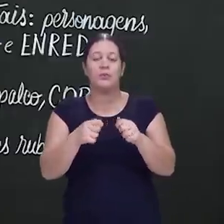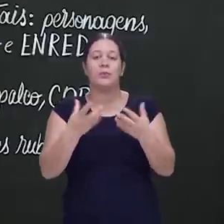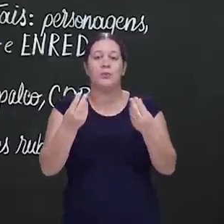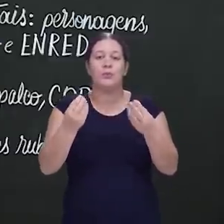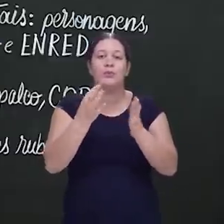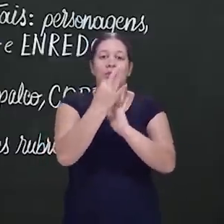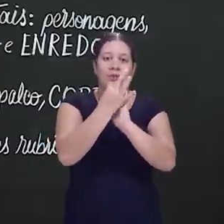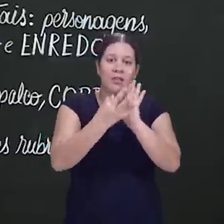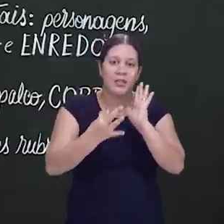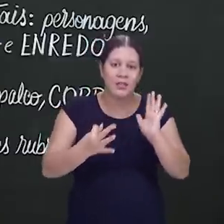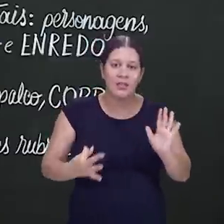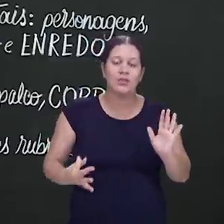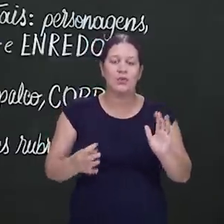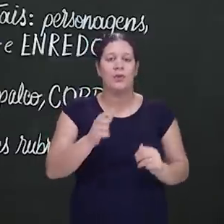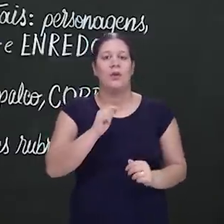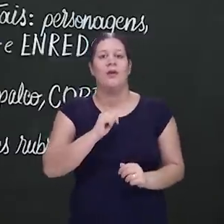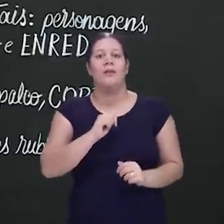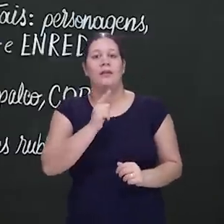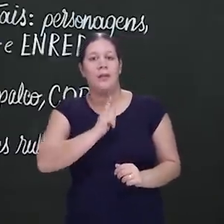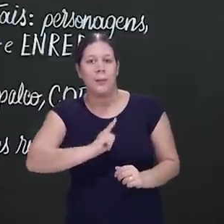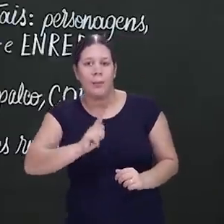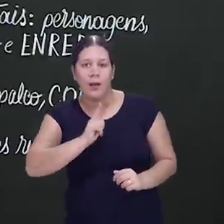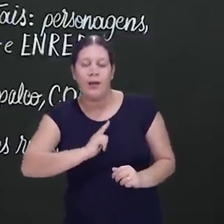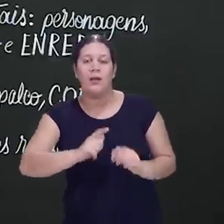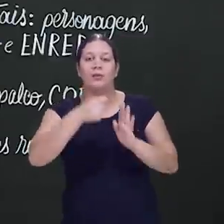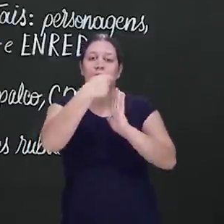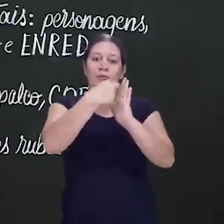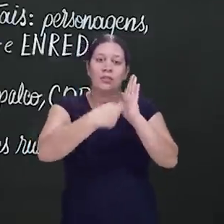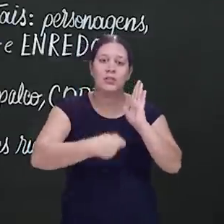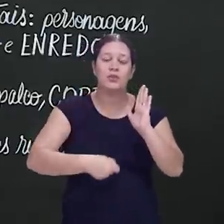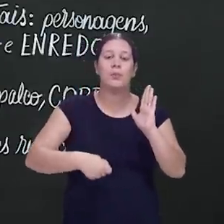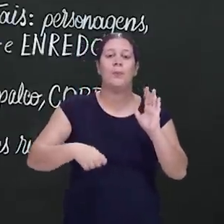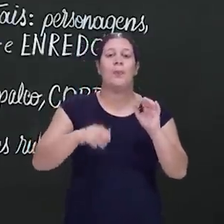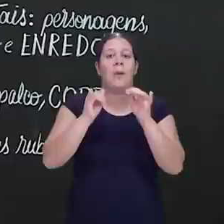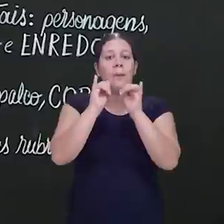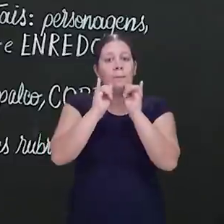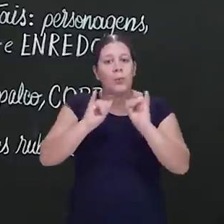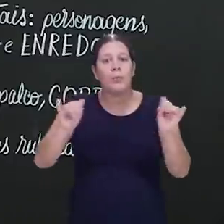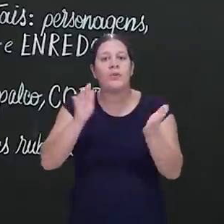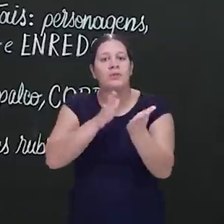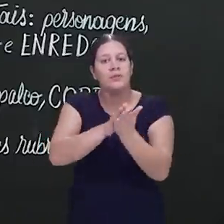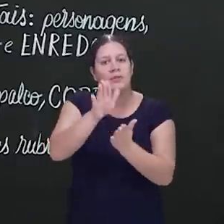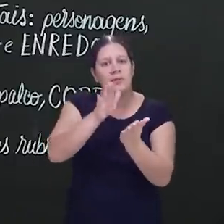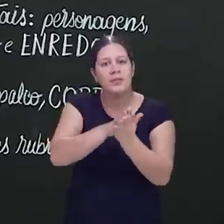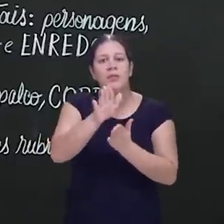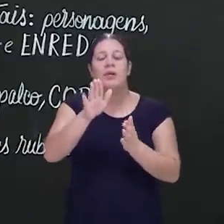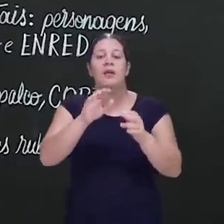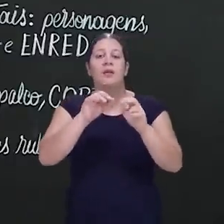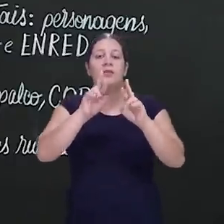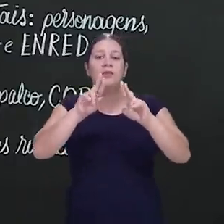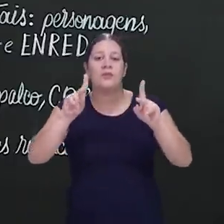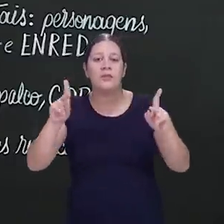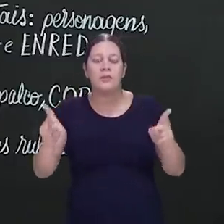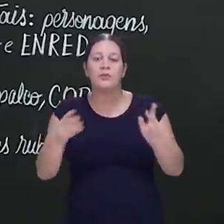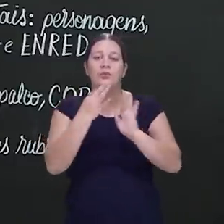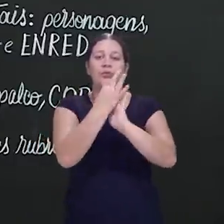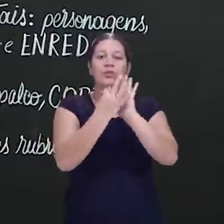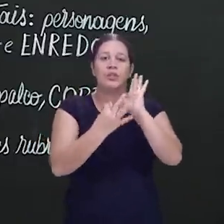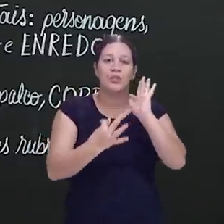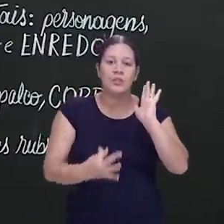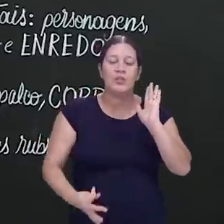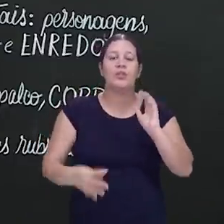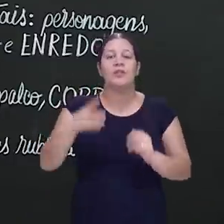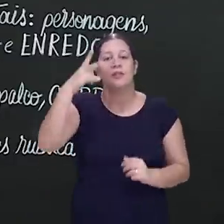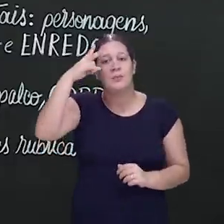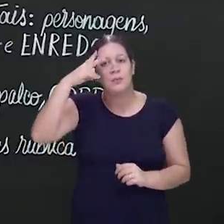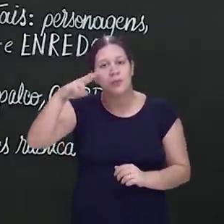publicações de textos dramáticos, textos teatrais, de roteiros que são publicados, mas você já percebe que é uma estrutura diferente, por exemplo, de um gênero narrativo, como